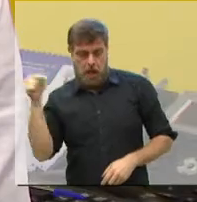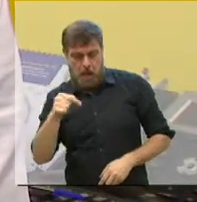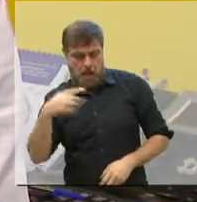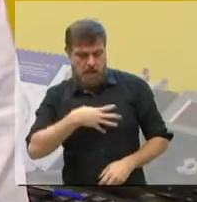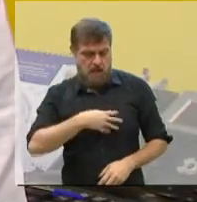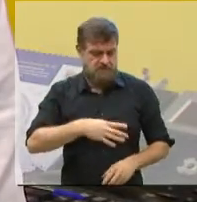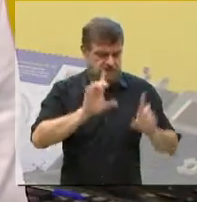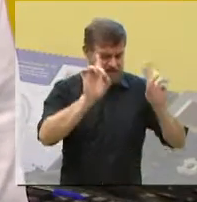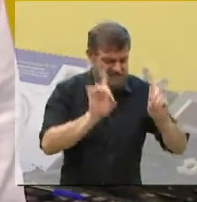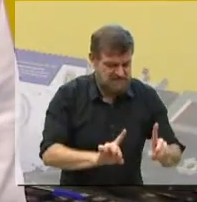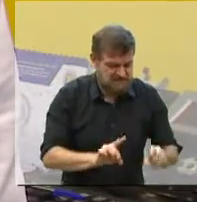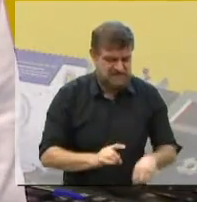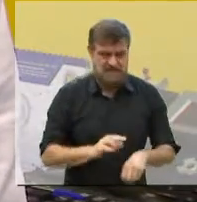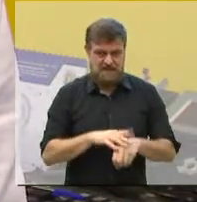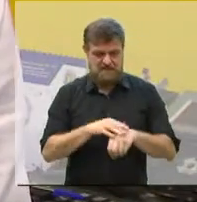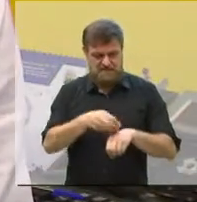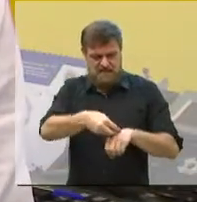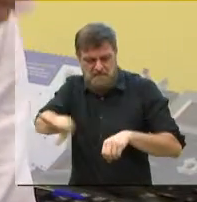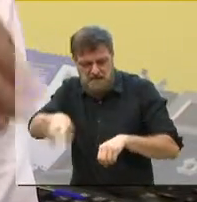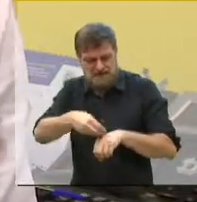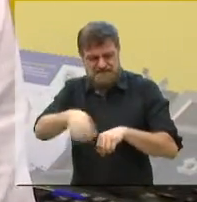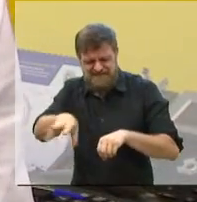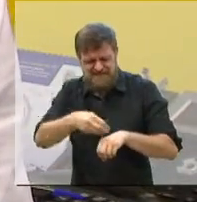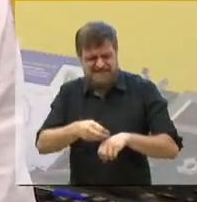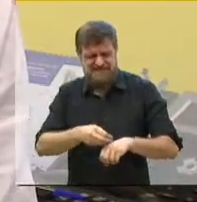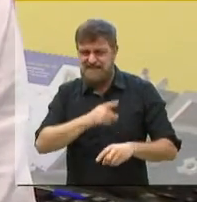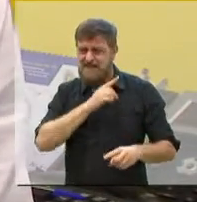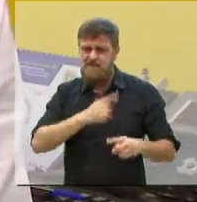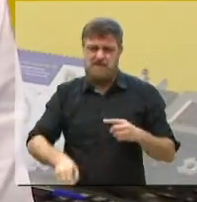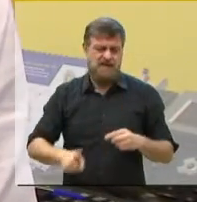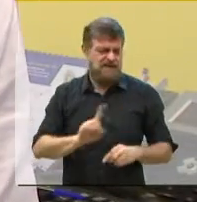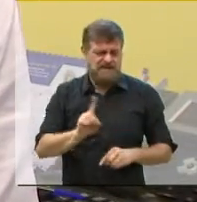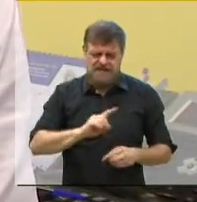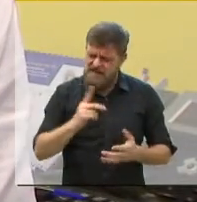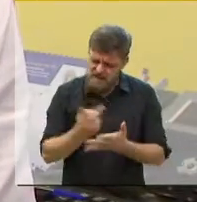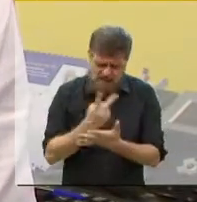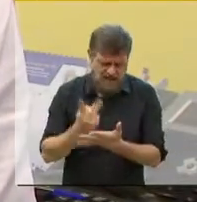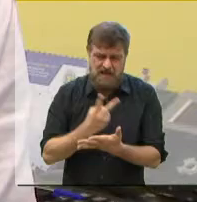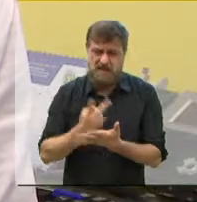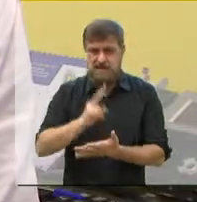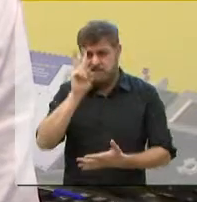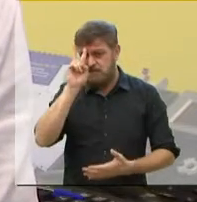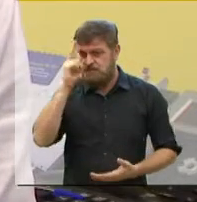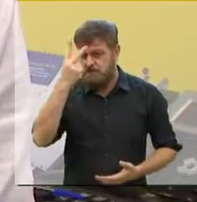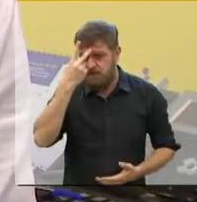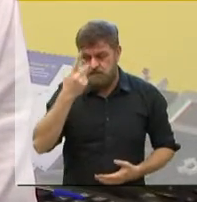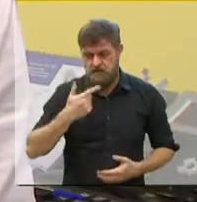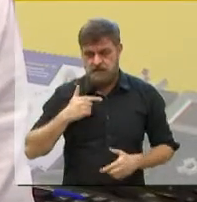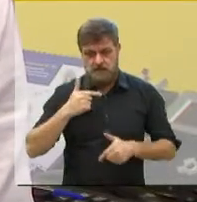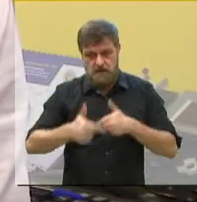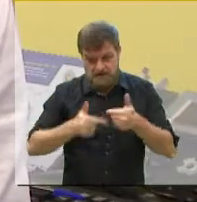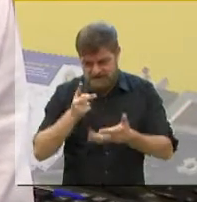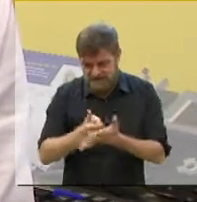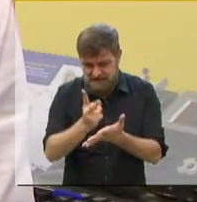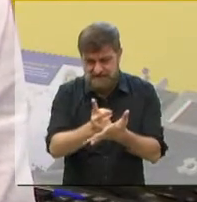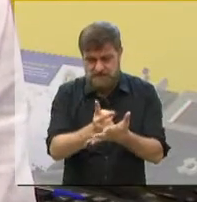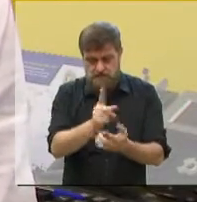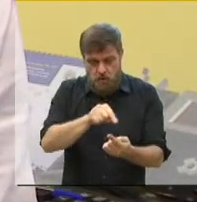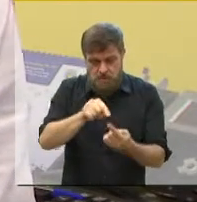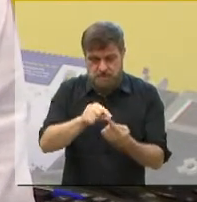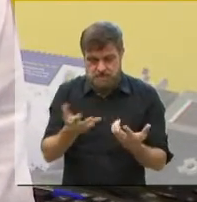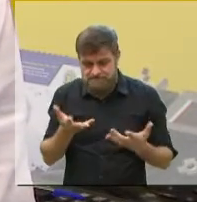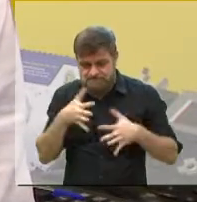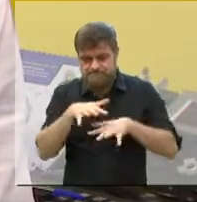filho deficiente ele vai passar essa deficiência para outras pessoas. Isso não acontece. Então eu sempre trabalhei nesse fato da inclusão,